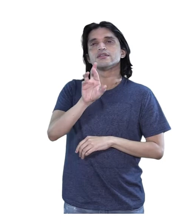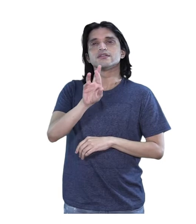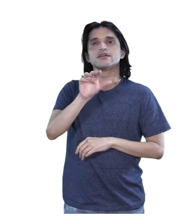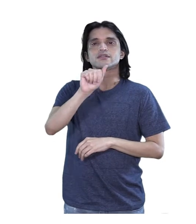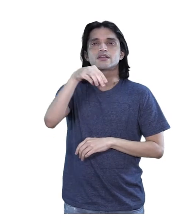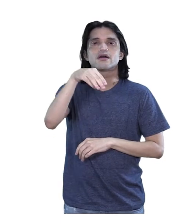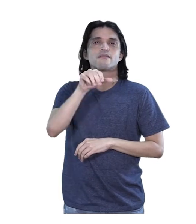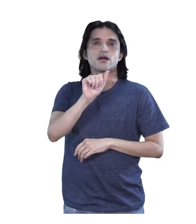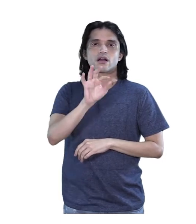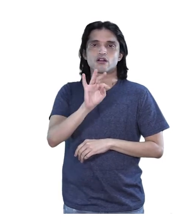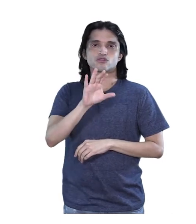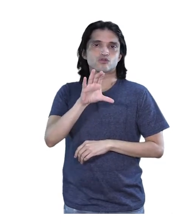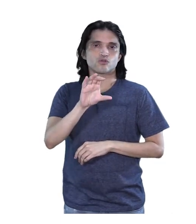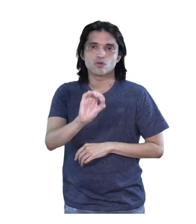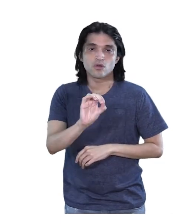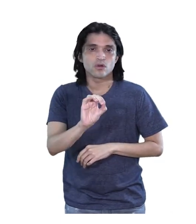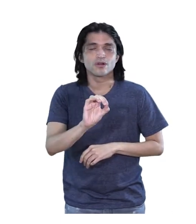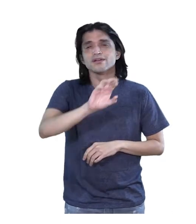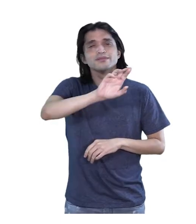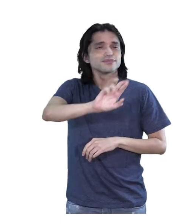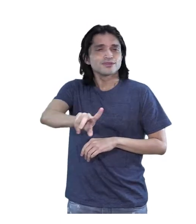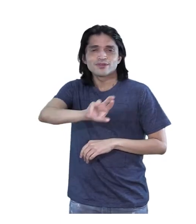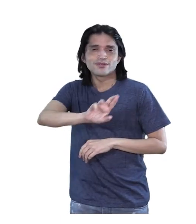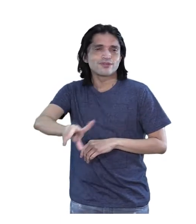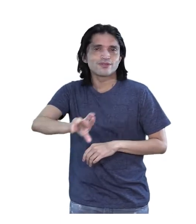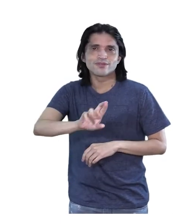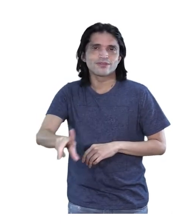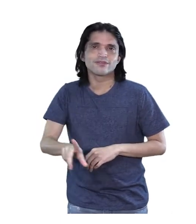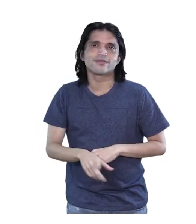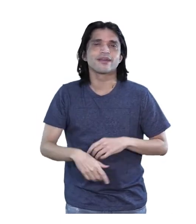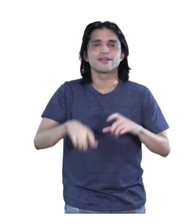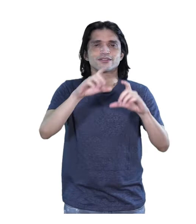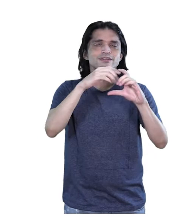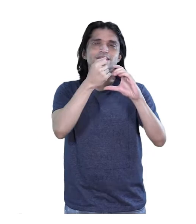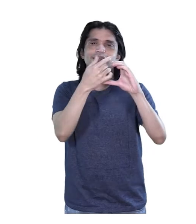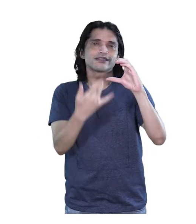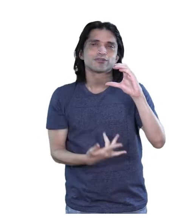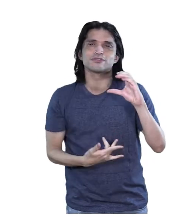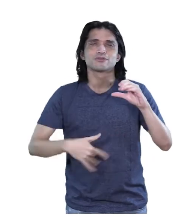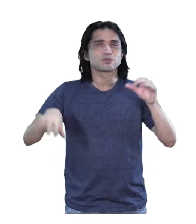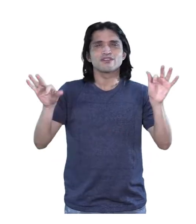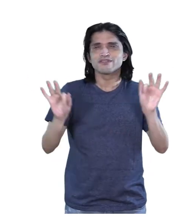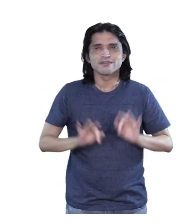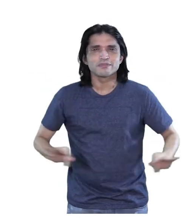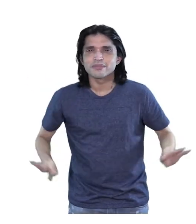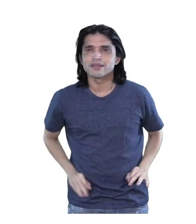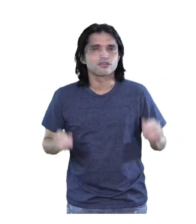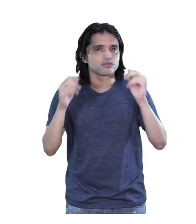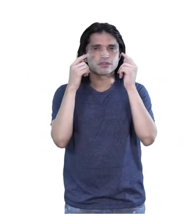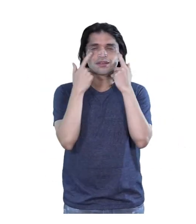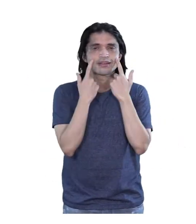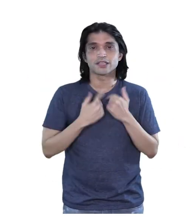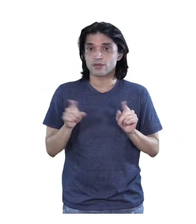está relacionado aos dramalhões, caracterizados por grandes sofrimentos e muitas